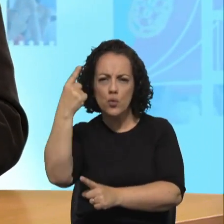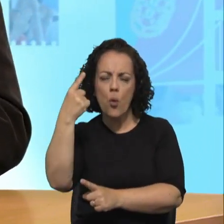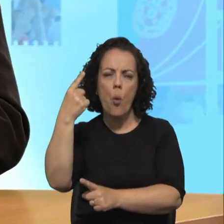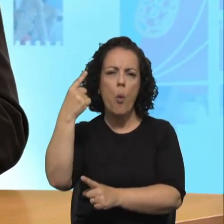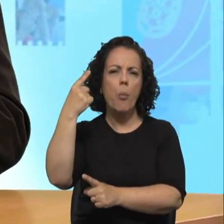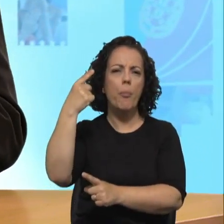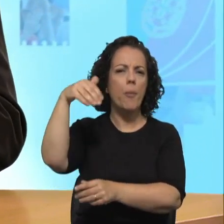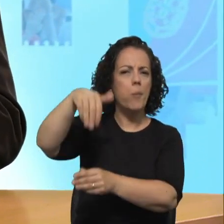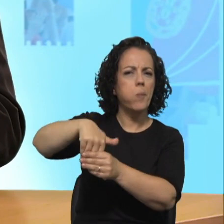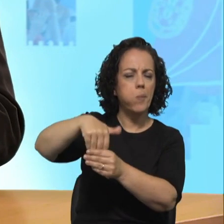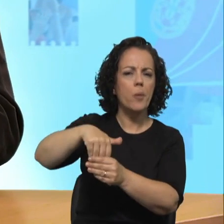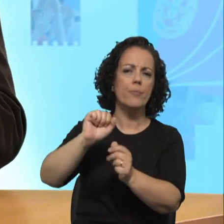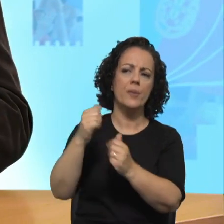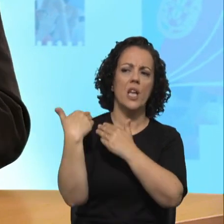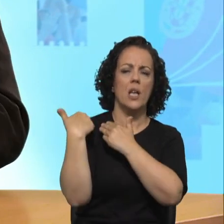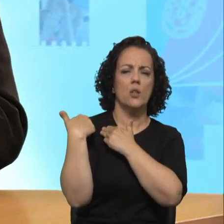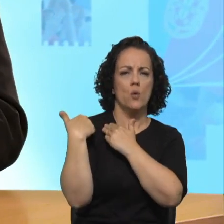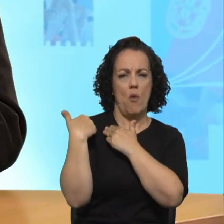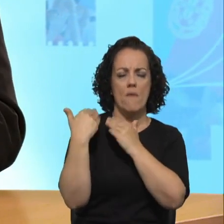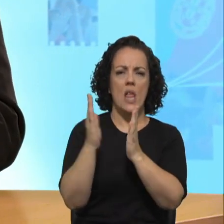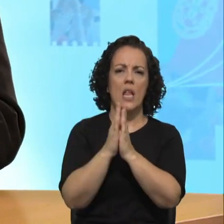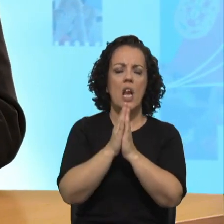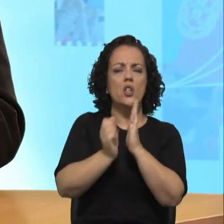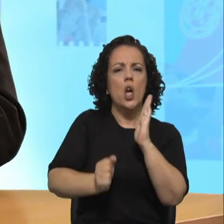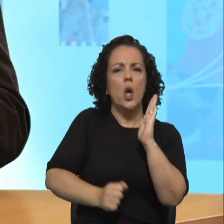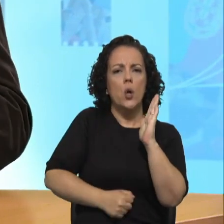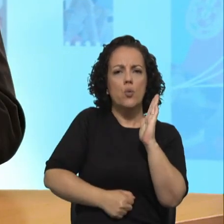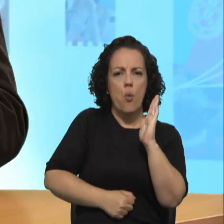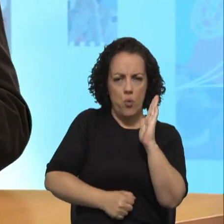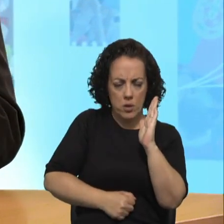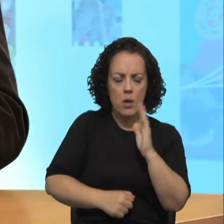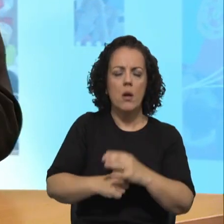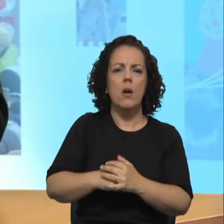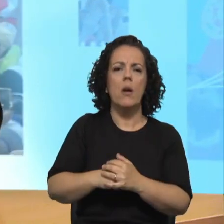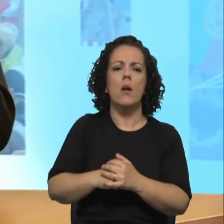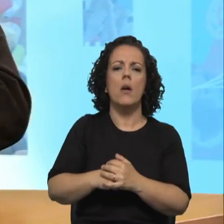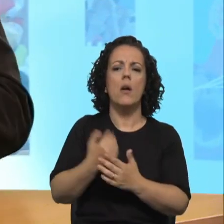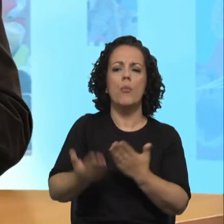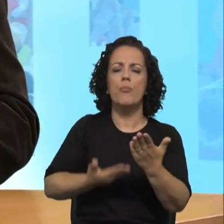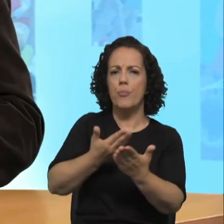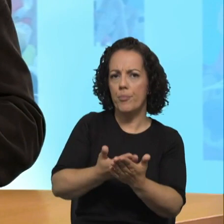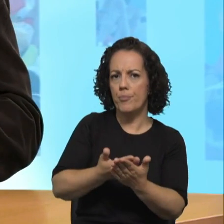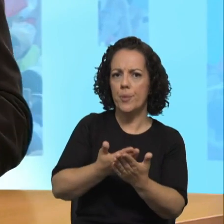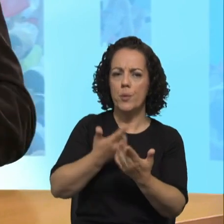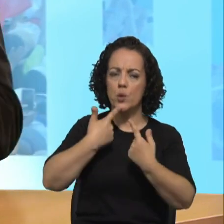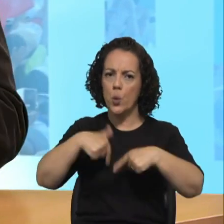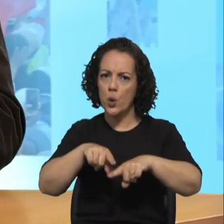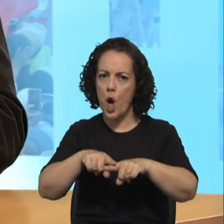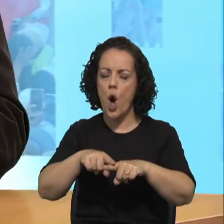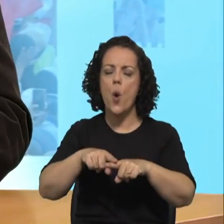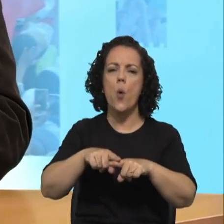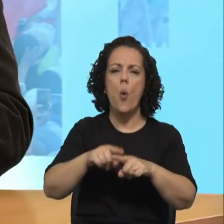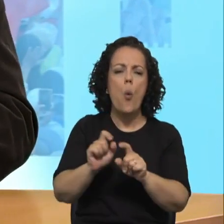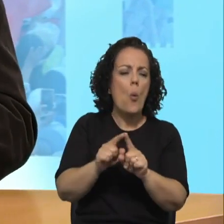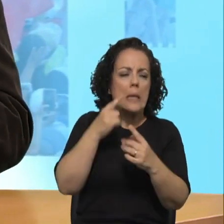alguns responsáveis da Igreja Católica que para uma reunião entre ucranianos e russos a um nível muito